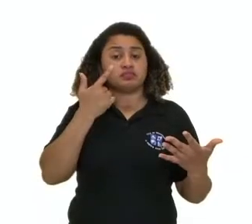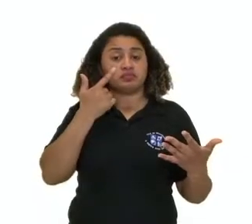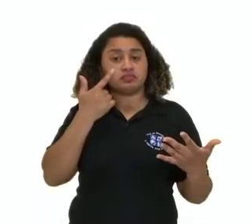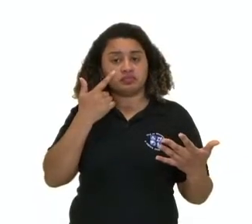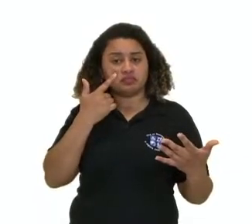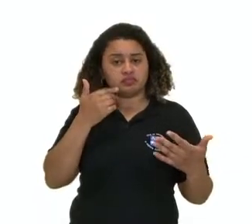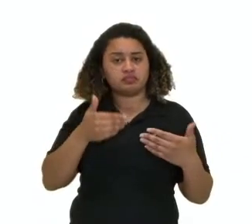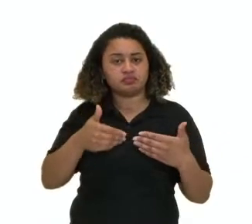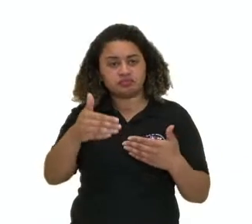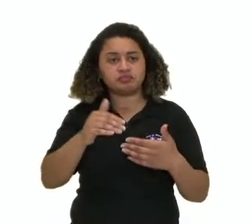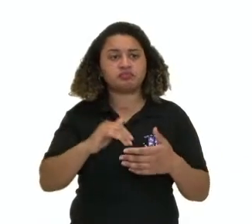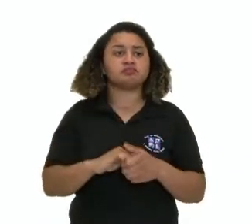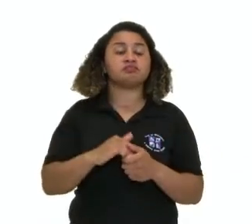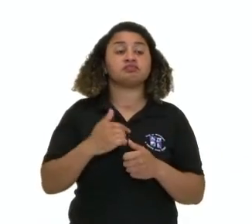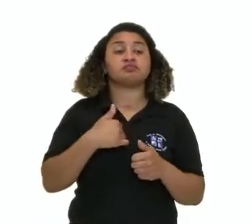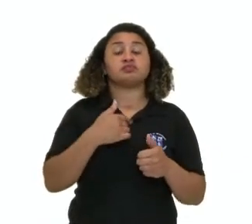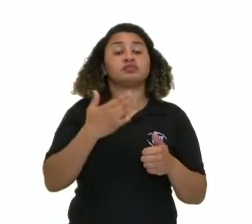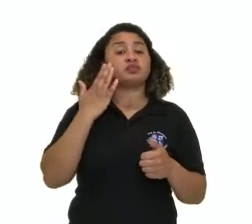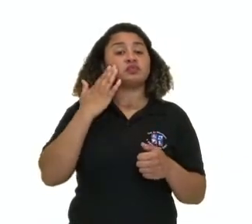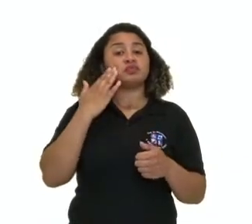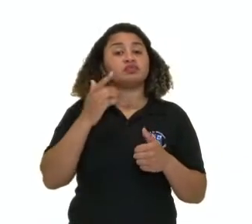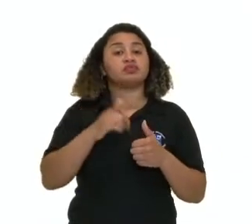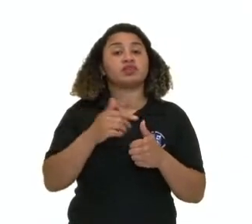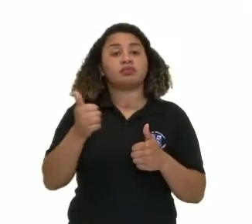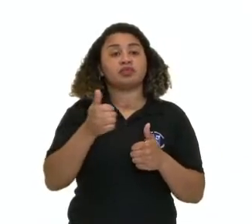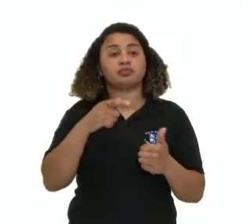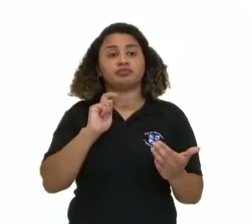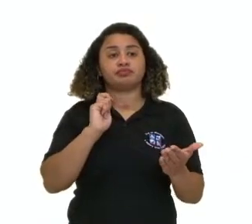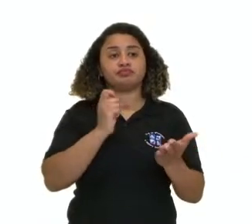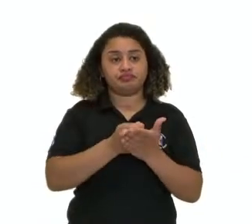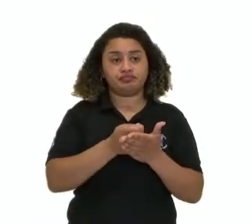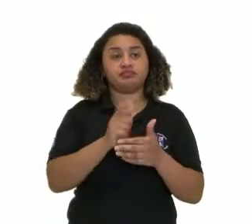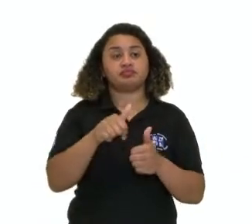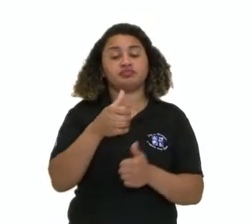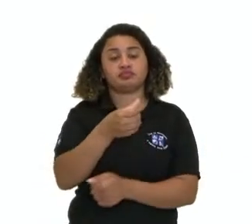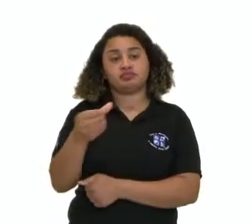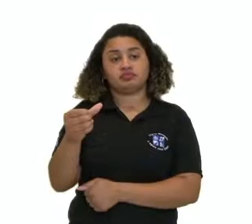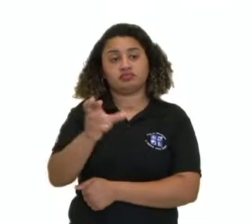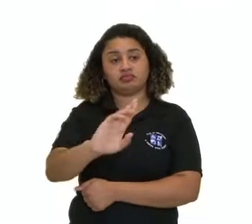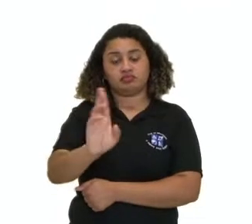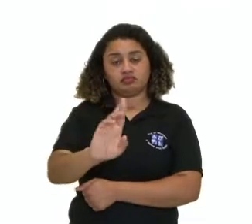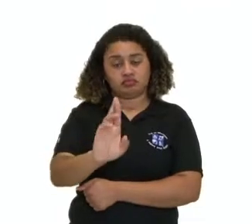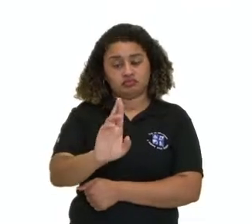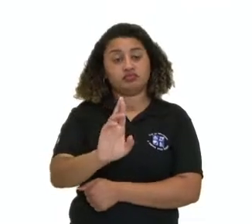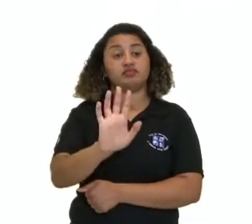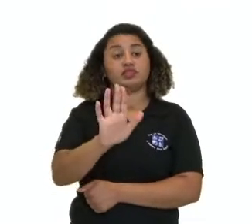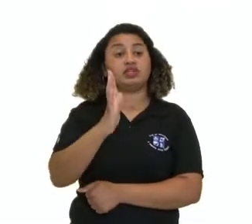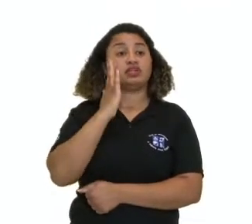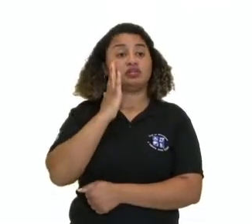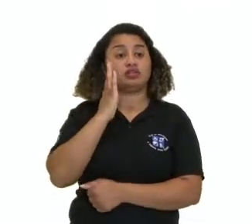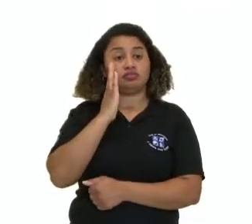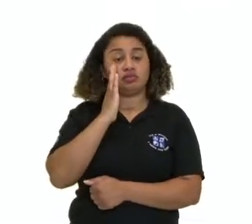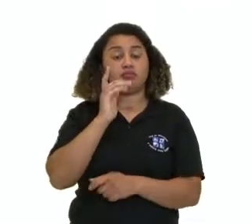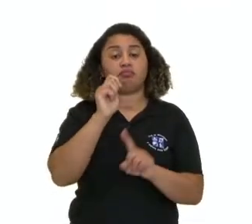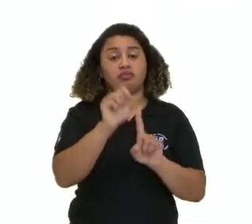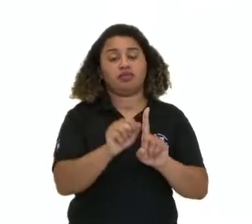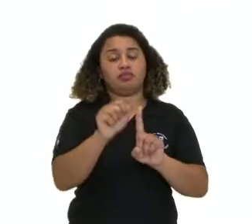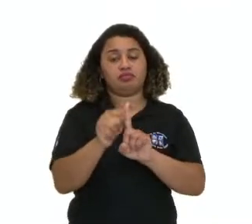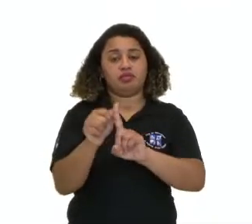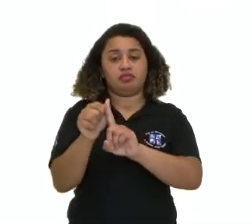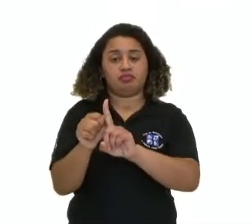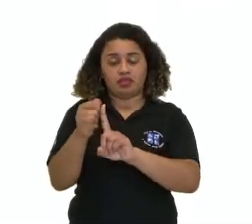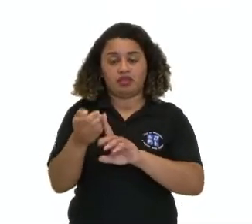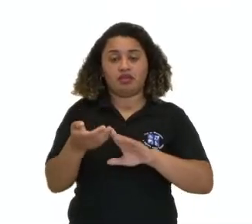Então, nós conhecemos a primeira parcela. Primeira parcela, R$ 600. sabemos que todo mês